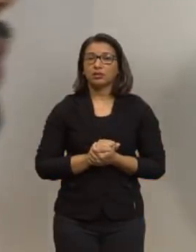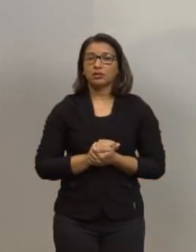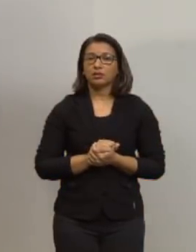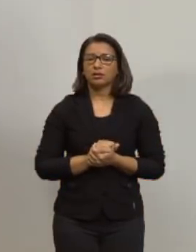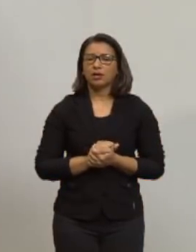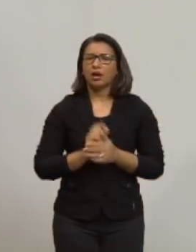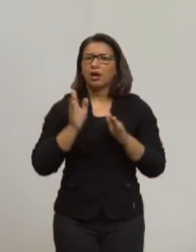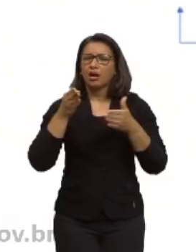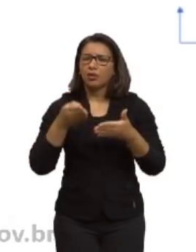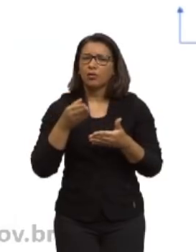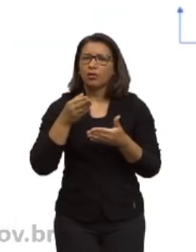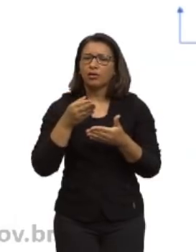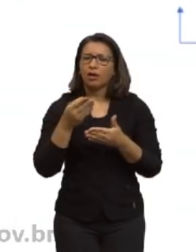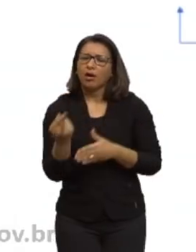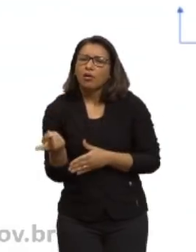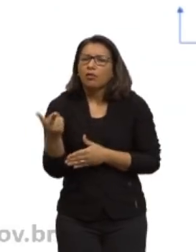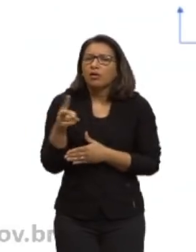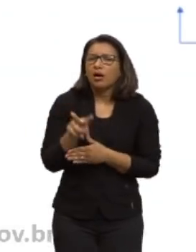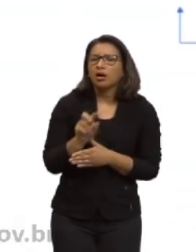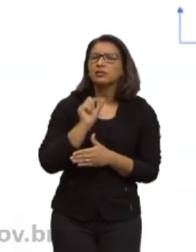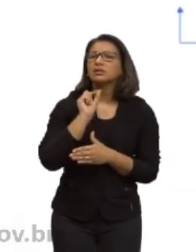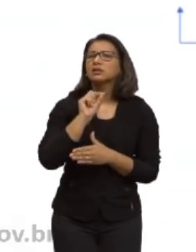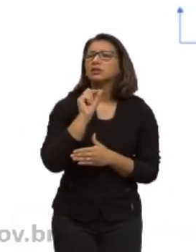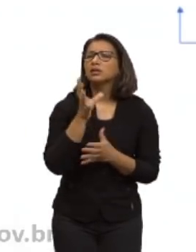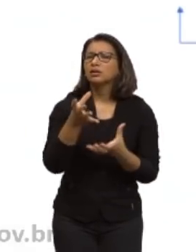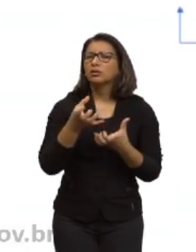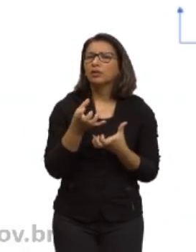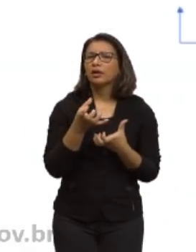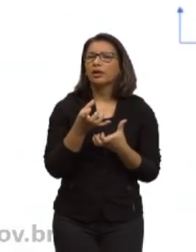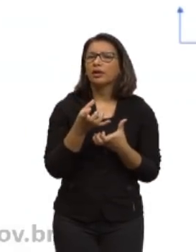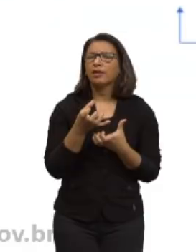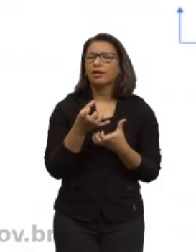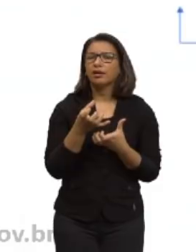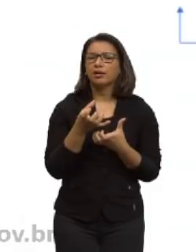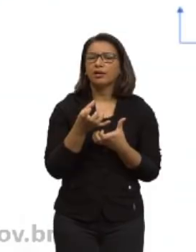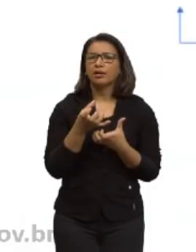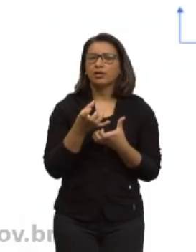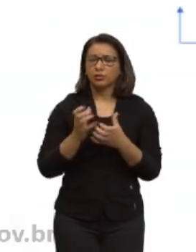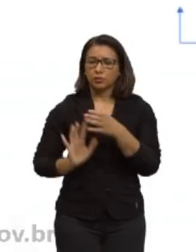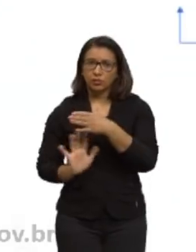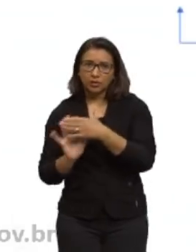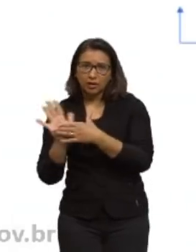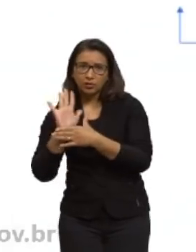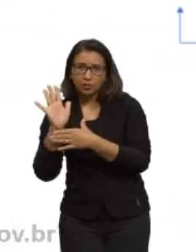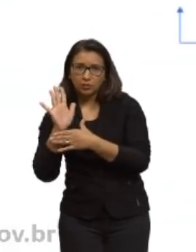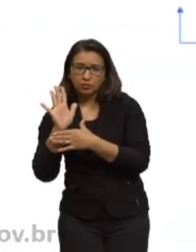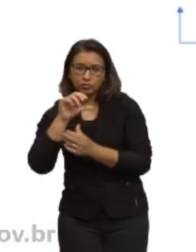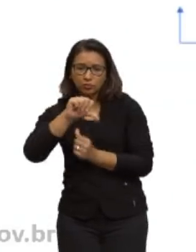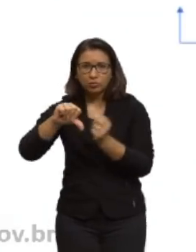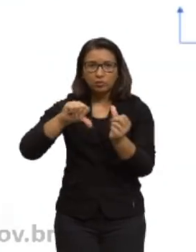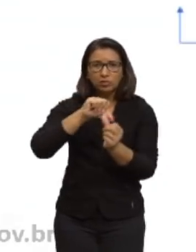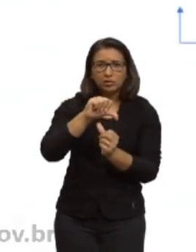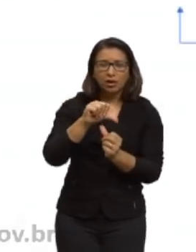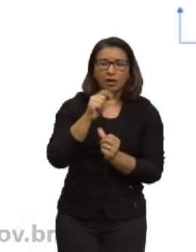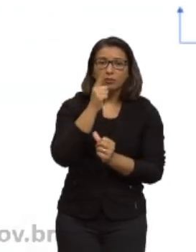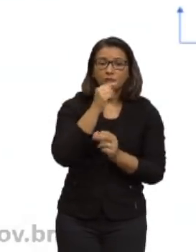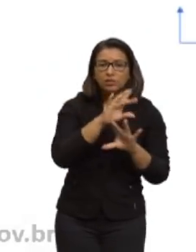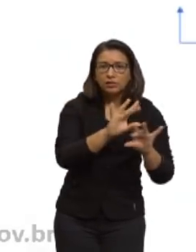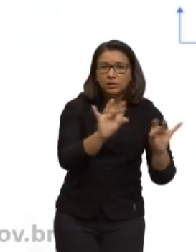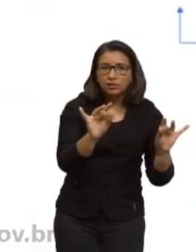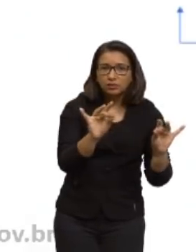e agora um contrário se eu quiser passar do gasoso para o líquido que vai ser a minha condensação